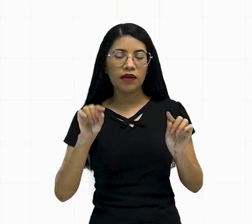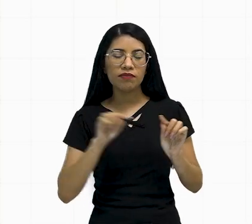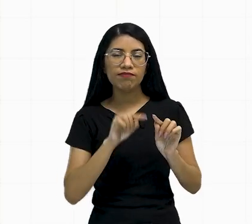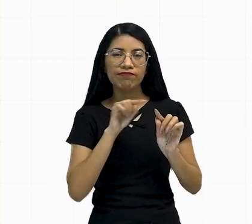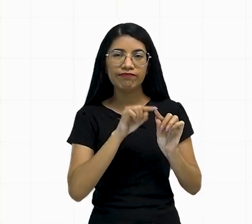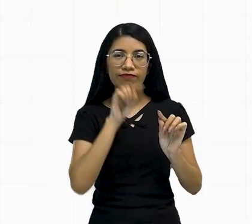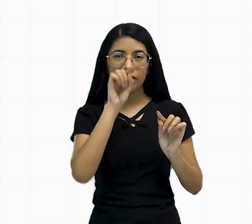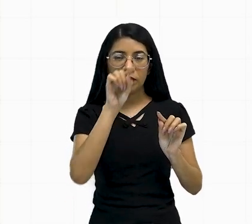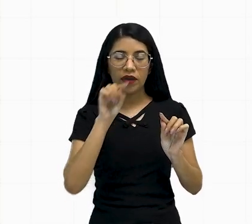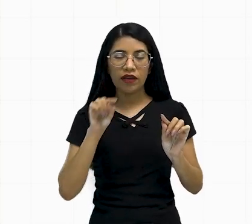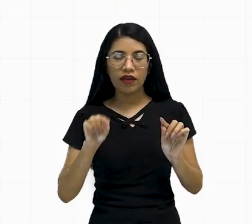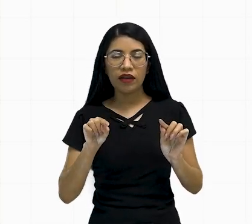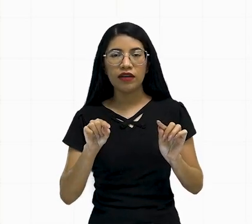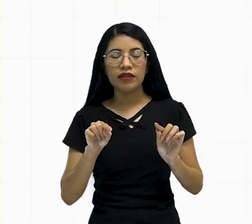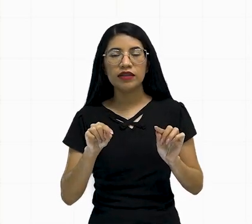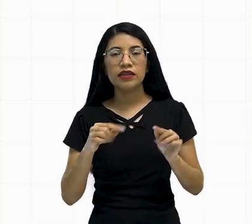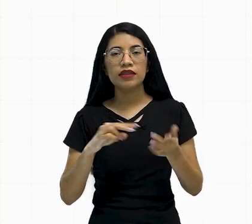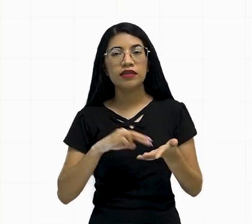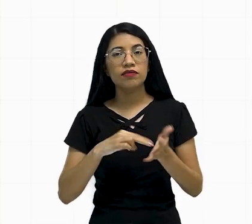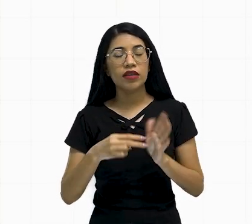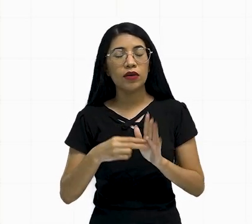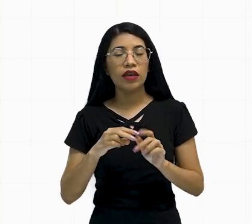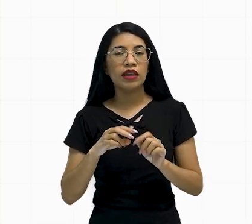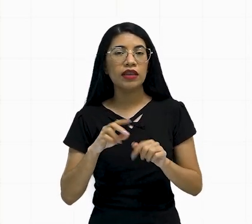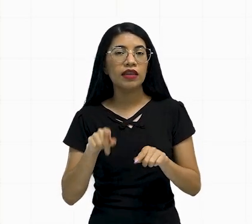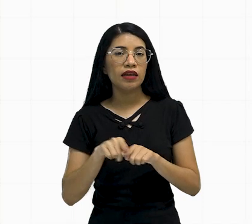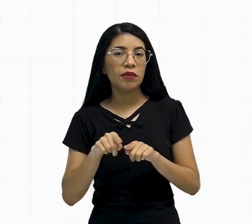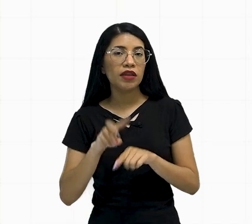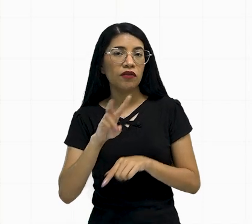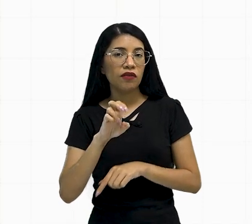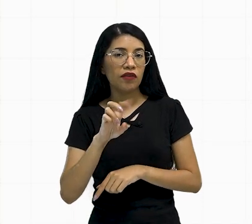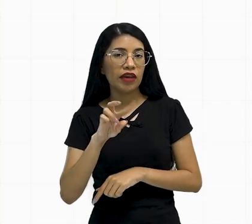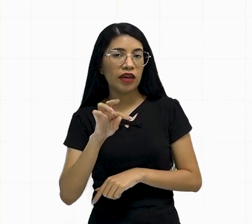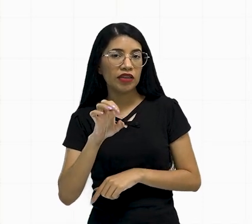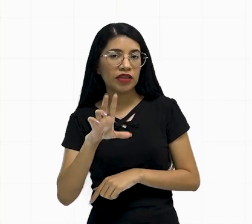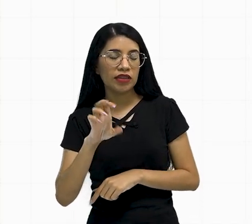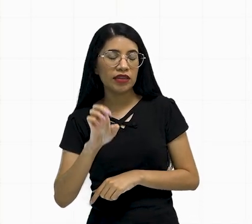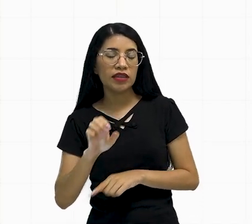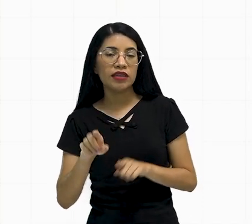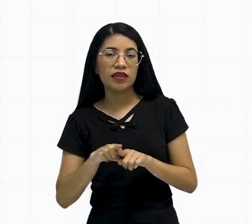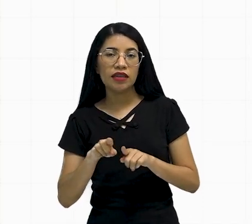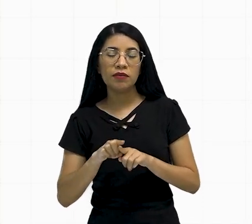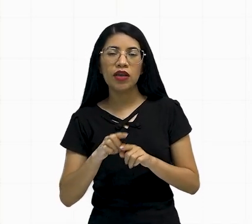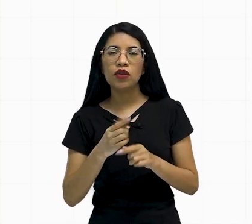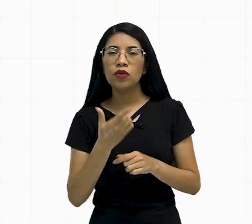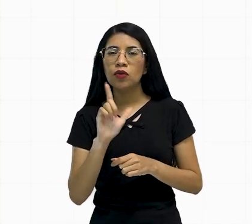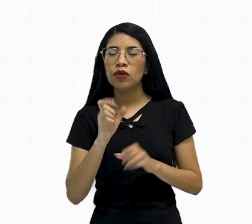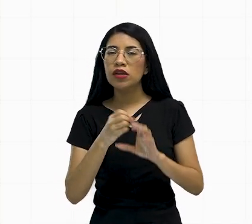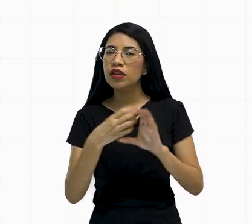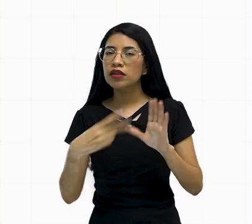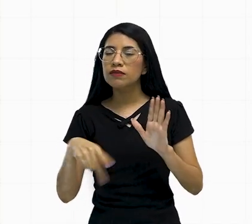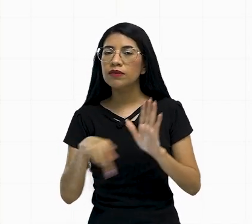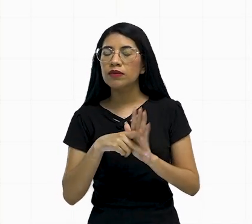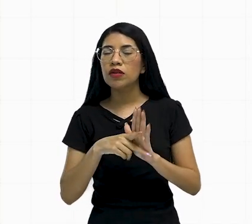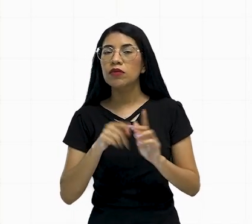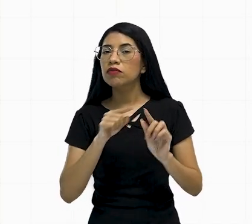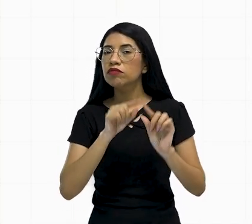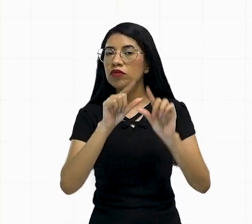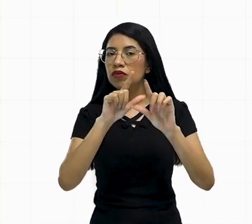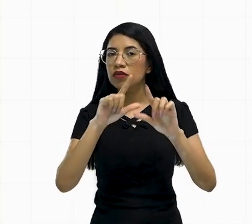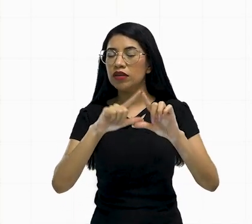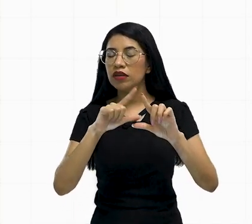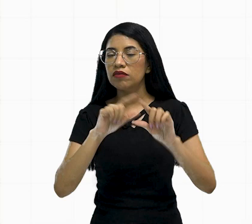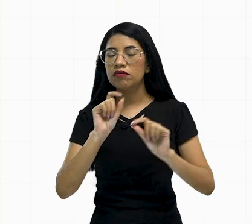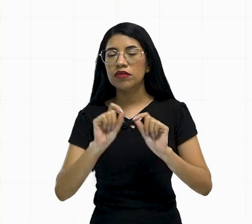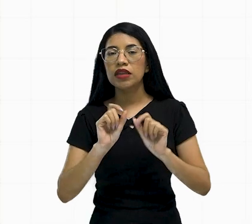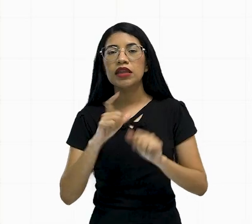seja, além dos vértices do triângulo, nós temos aqui alguns pontos notáveis dele. Os